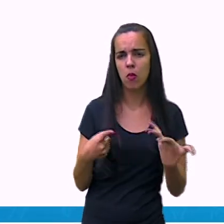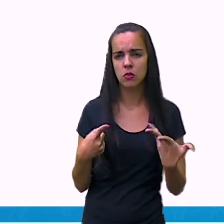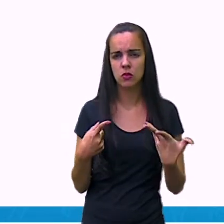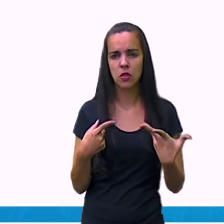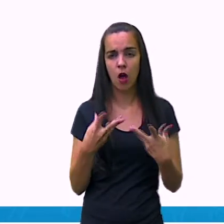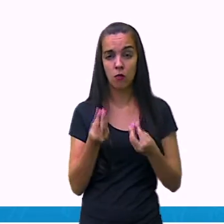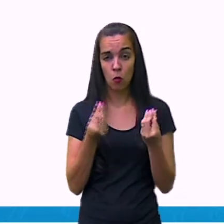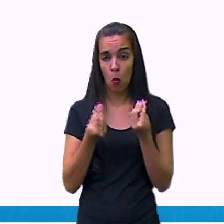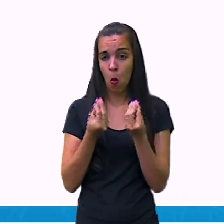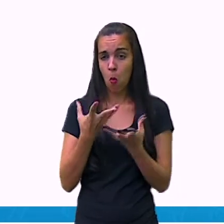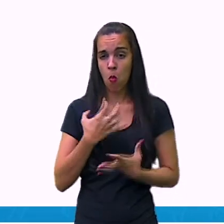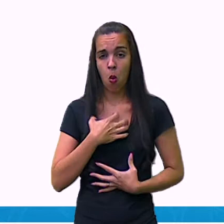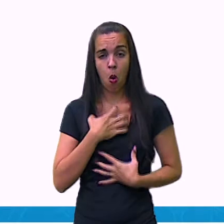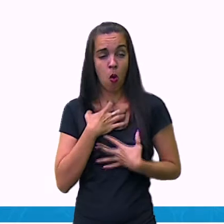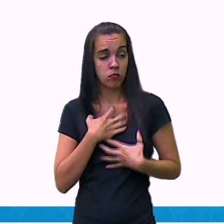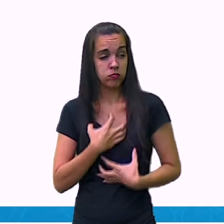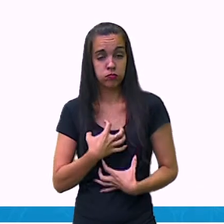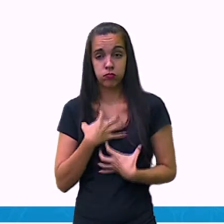relampejaram de ódio.